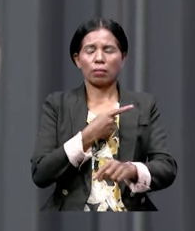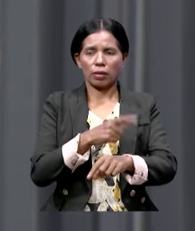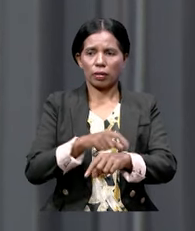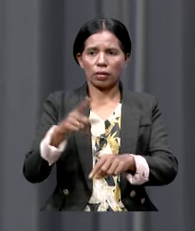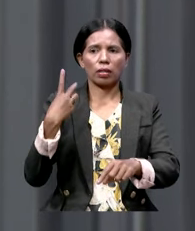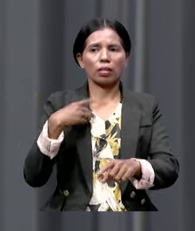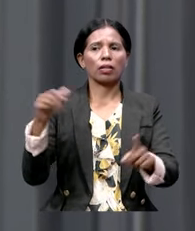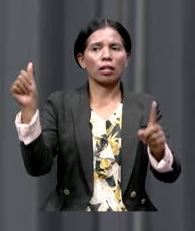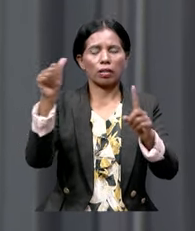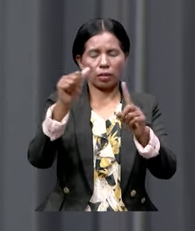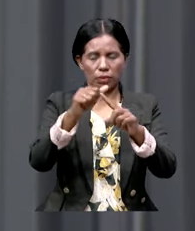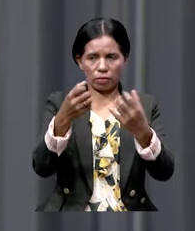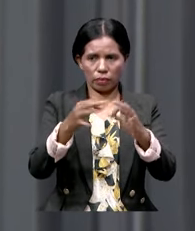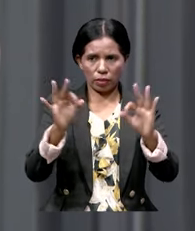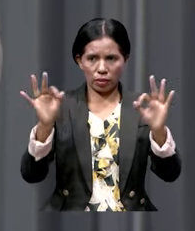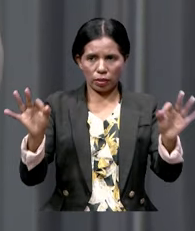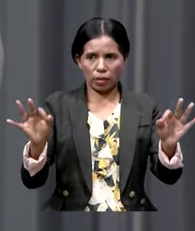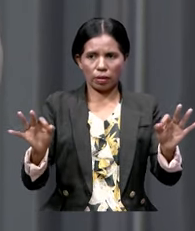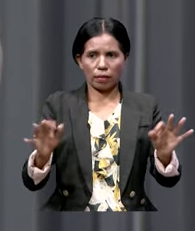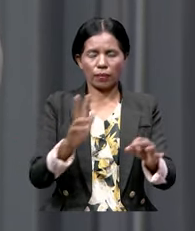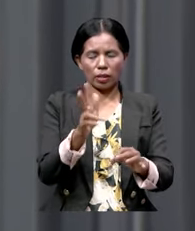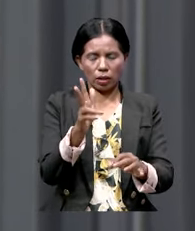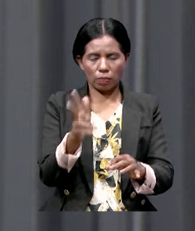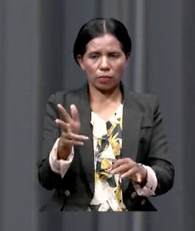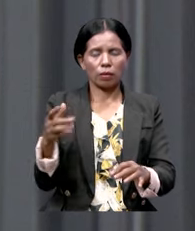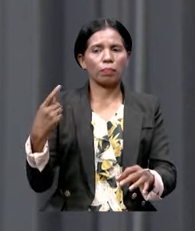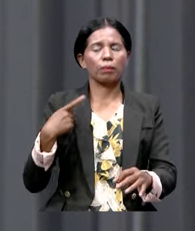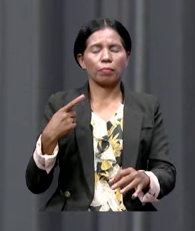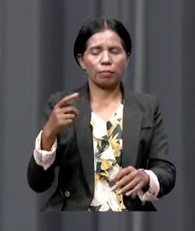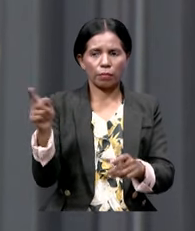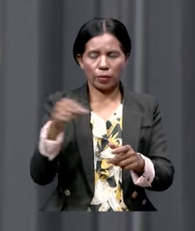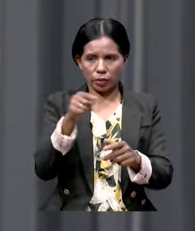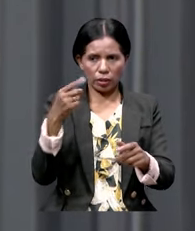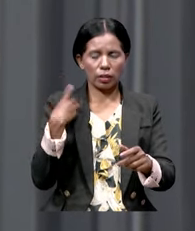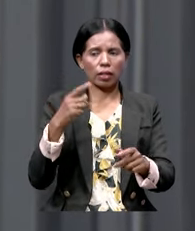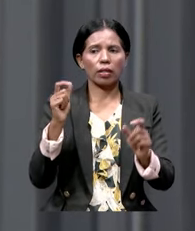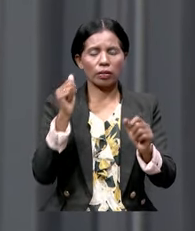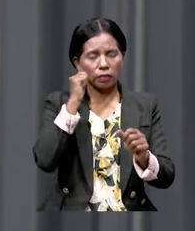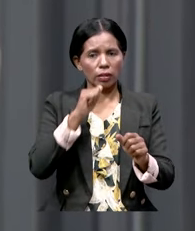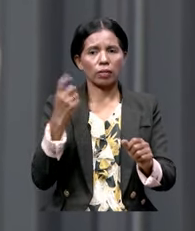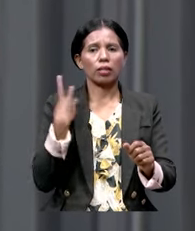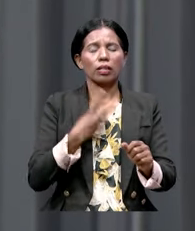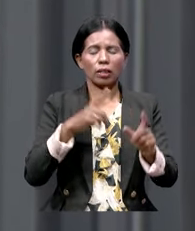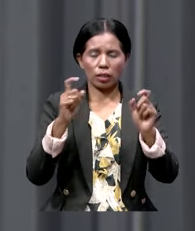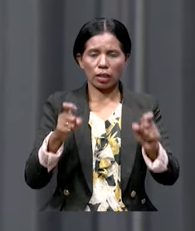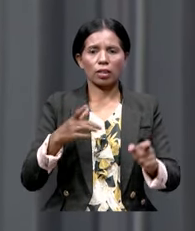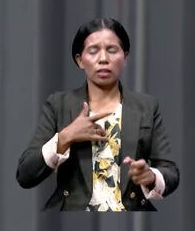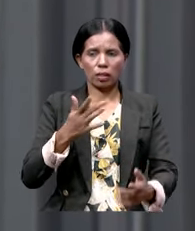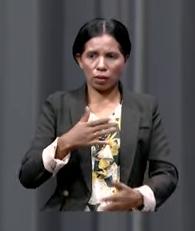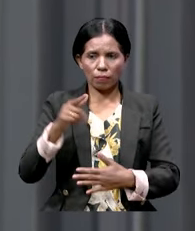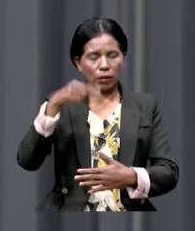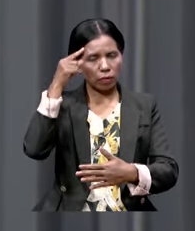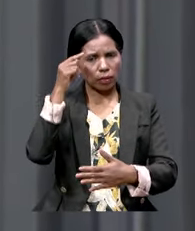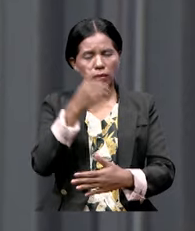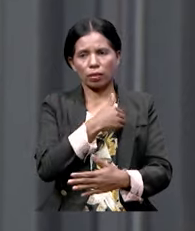ita atinge liutena ita nia cota 30%. Também ita tem Hanessa feto, ita tem orgulho. So, governo se dá. Então, espera